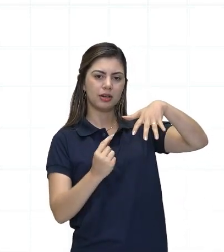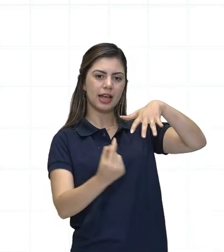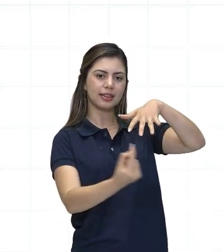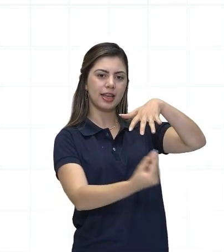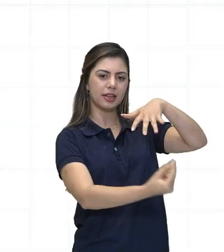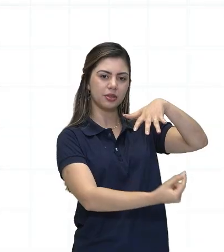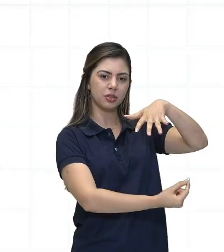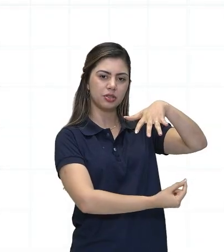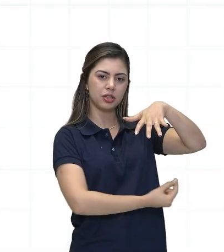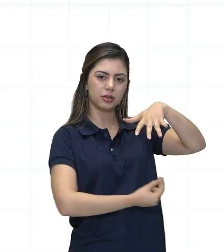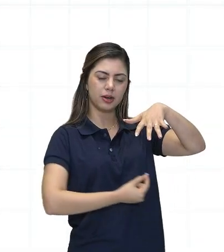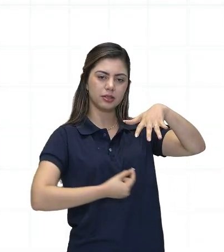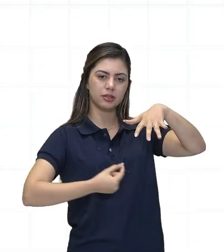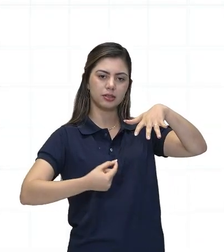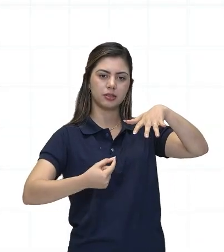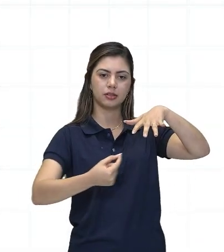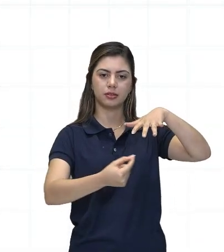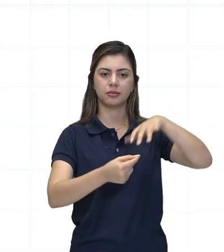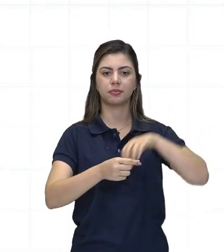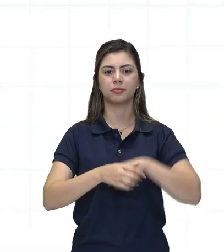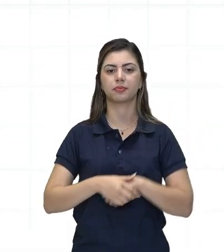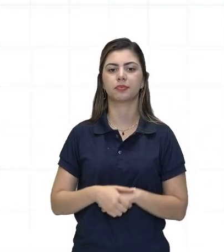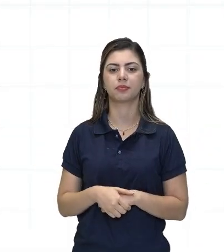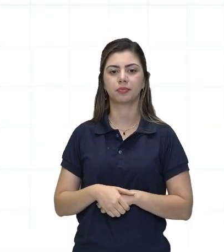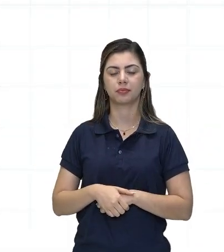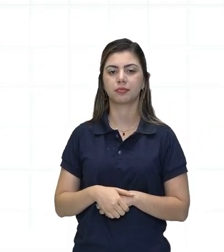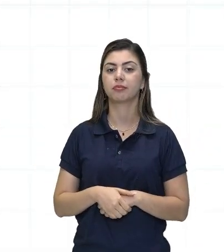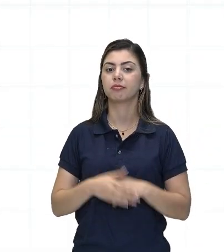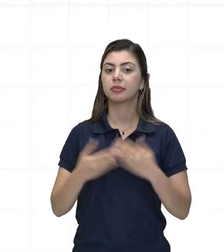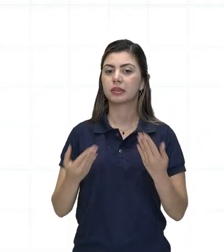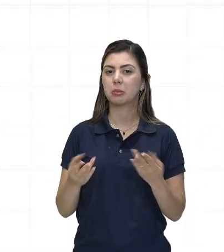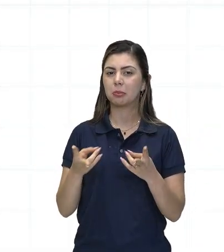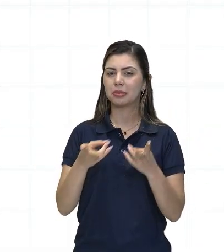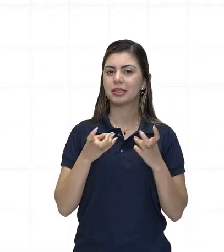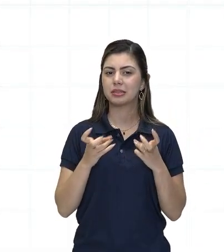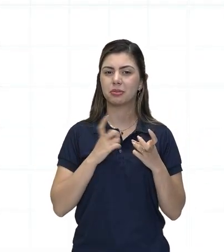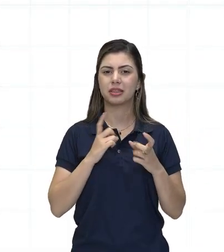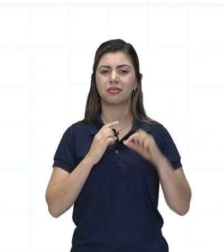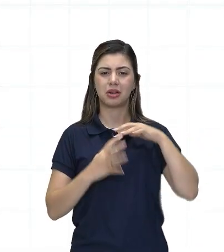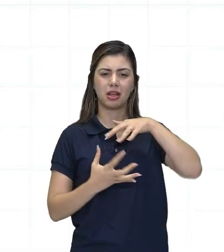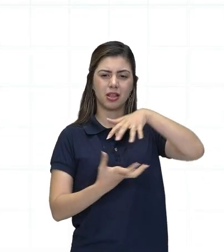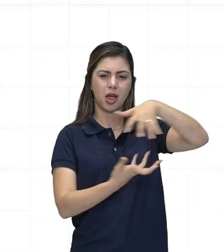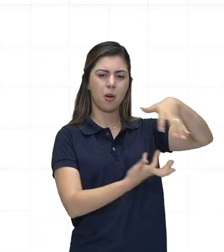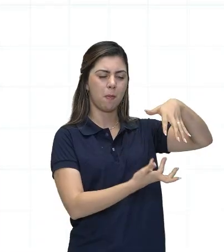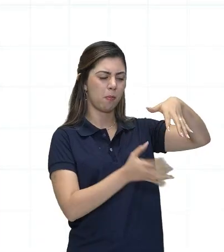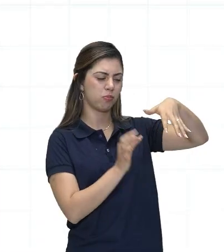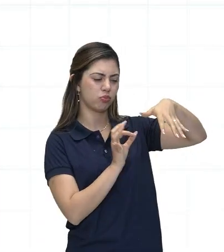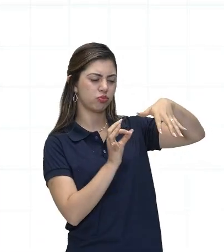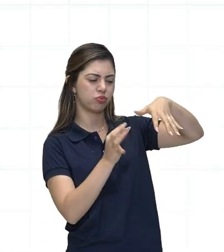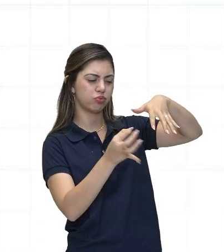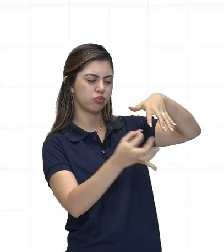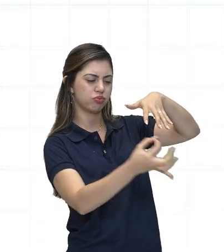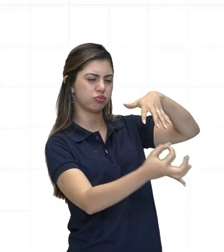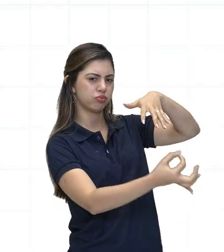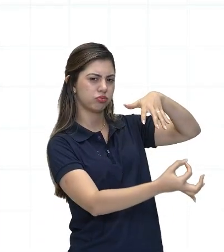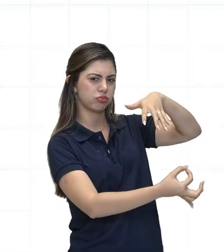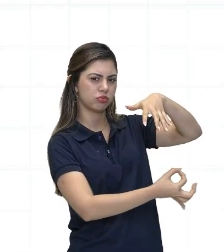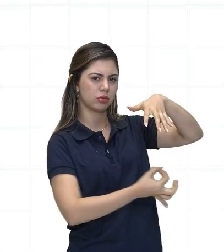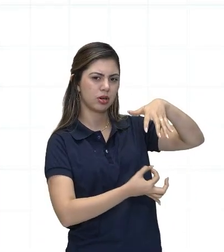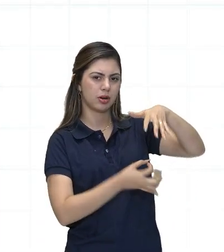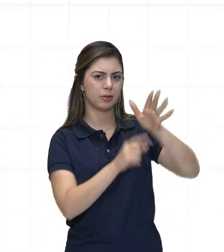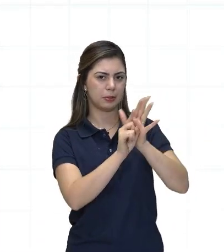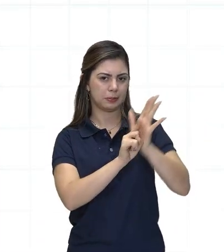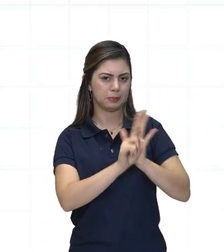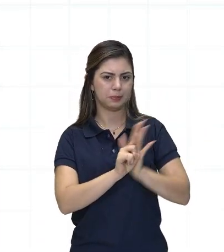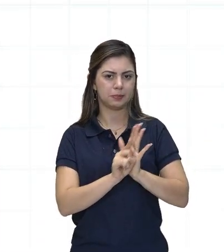foi uma grande expedição, né? Foi um longo percurso que ele percorreu ali para fazer essas